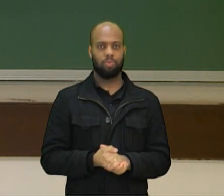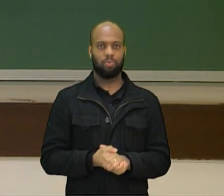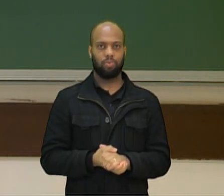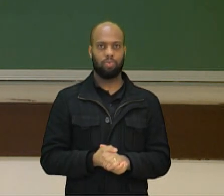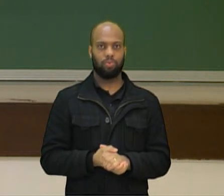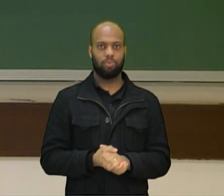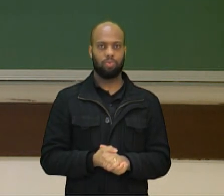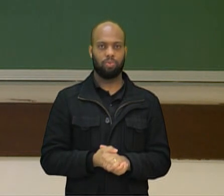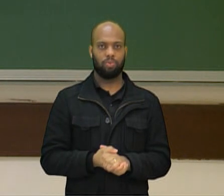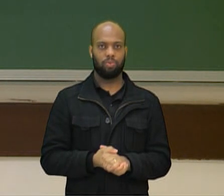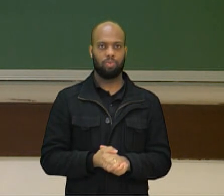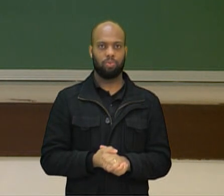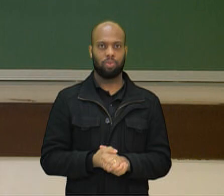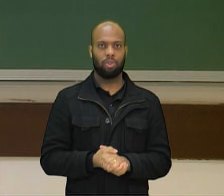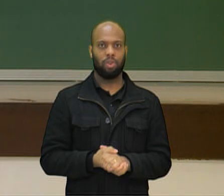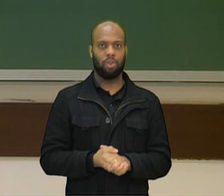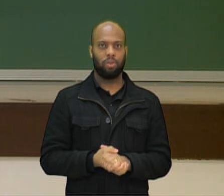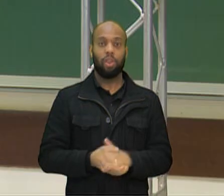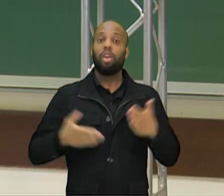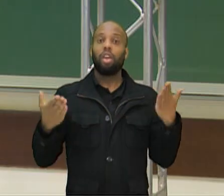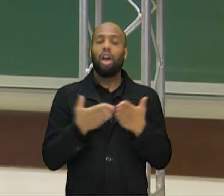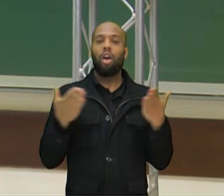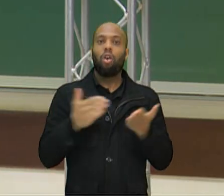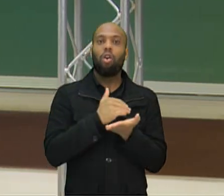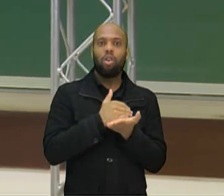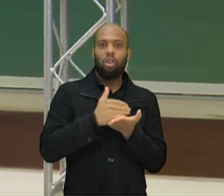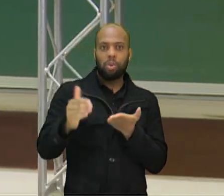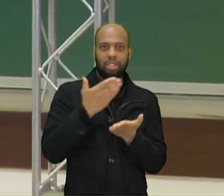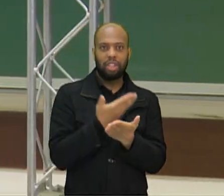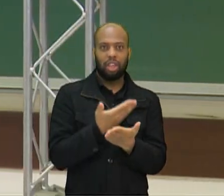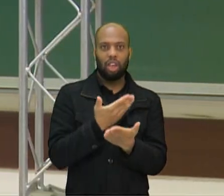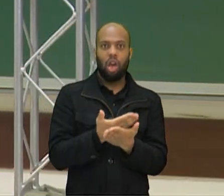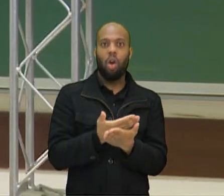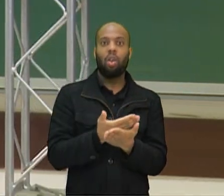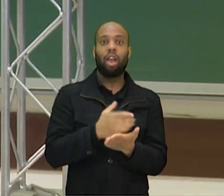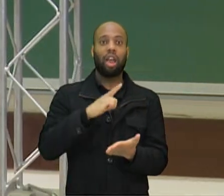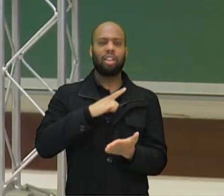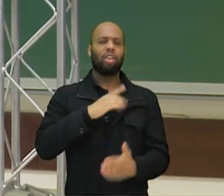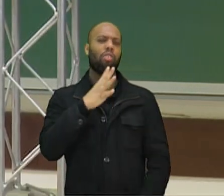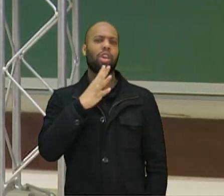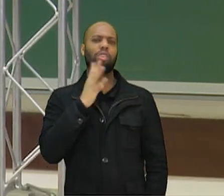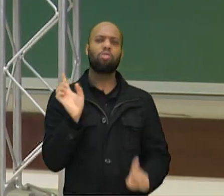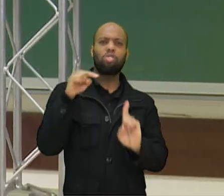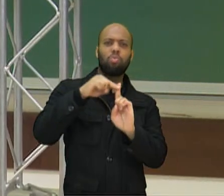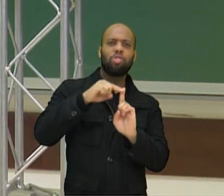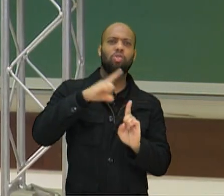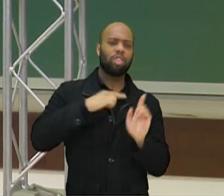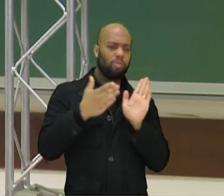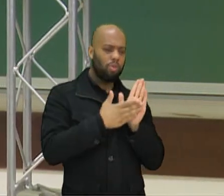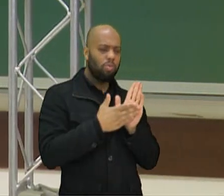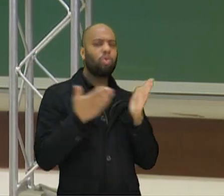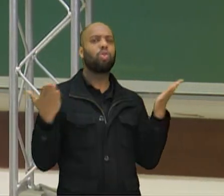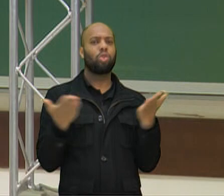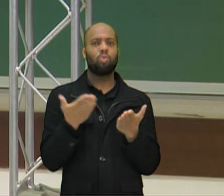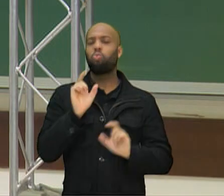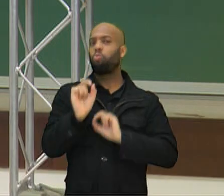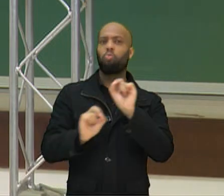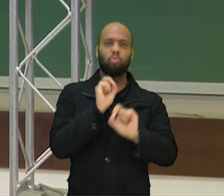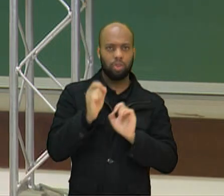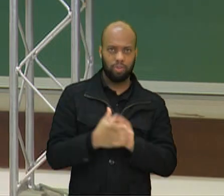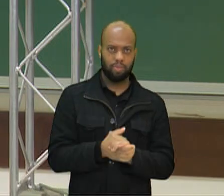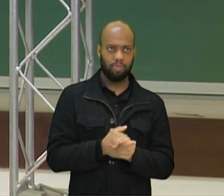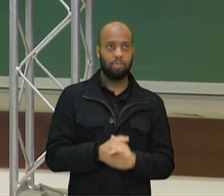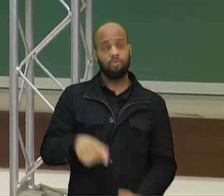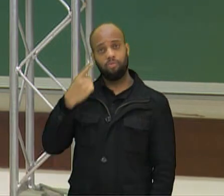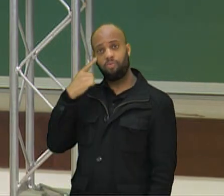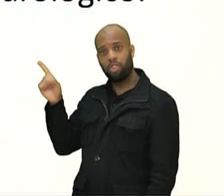quarentena que estamos vivendo. E agora, para darmos início à nossa aula, vamos conhecer os objetivos que são propostos para a aula de hoje. Tá